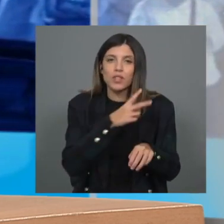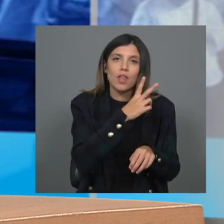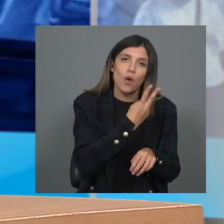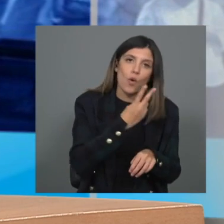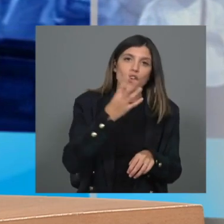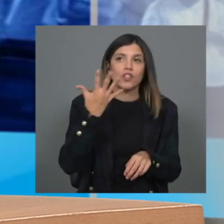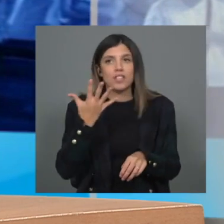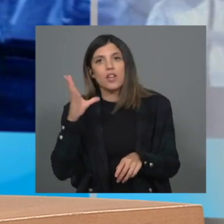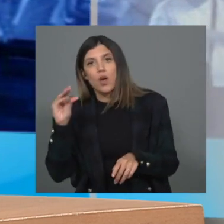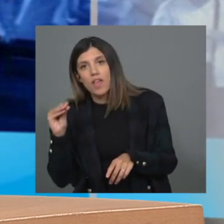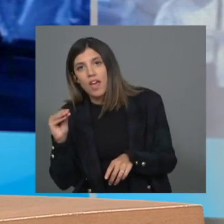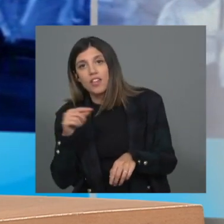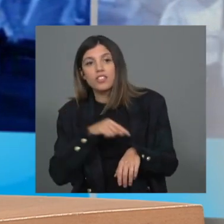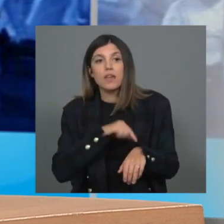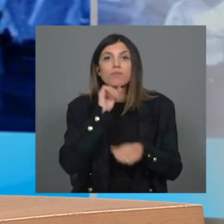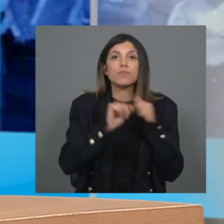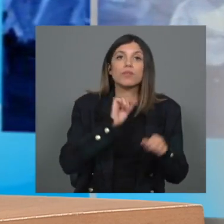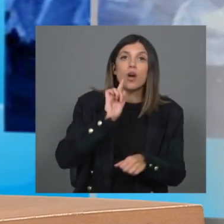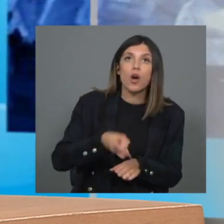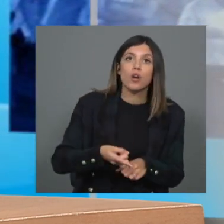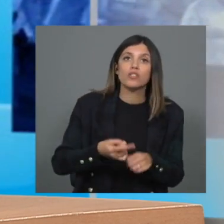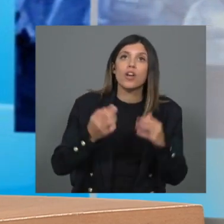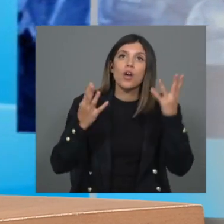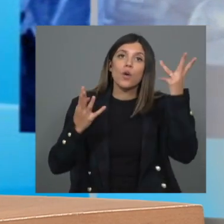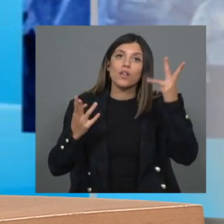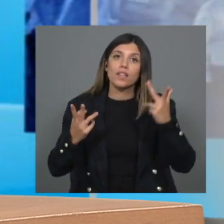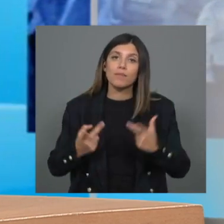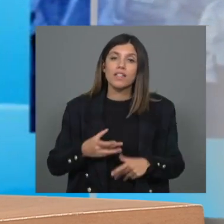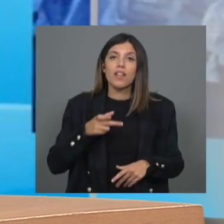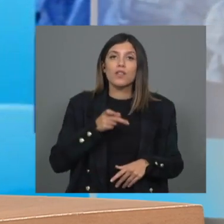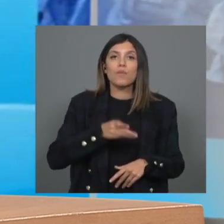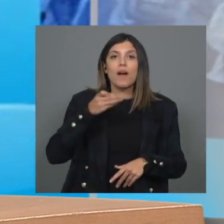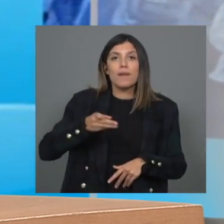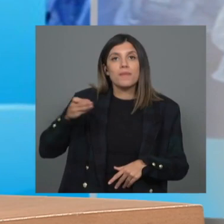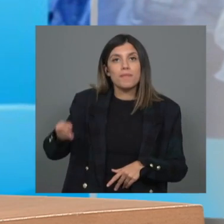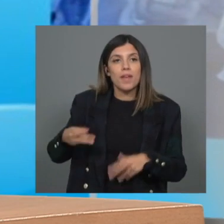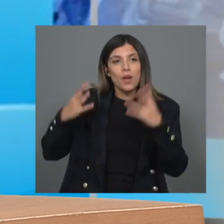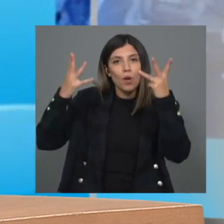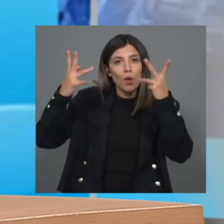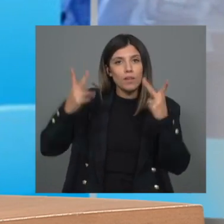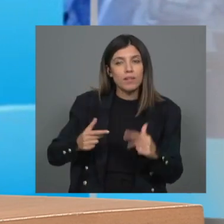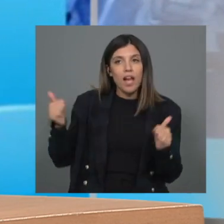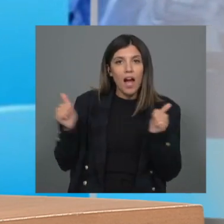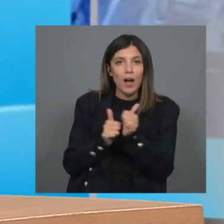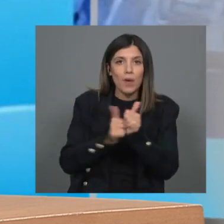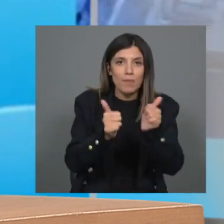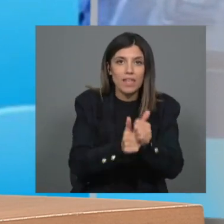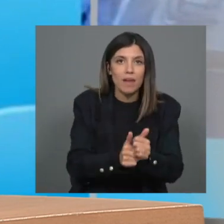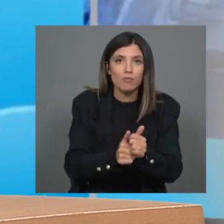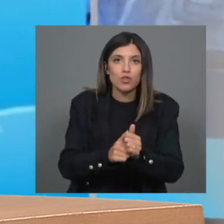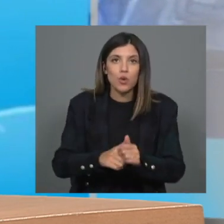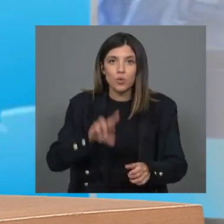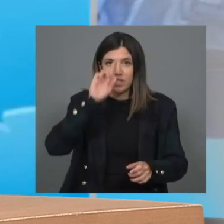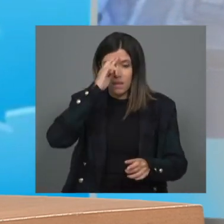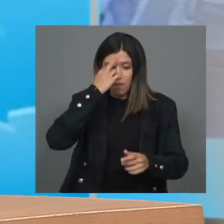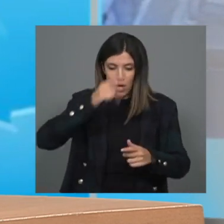que faz e o tempo em que o faz, vai sendo contabilizado numa app que temos, em que no fundo depois podemos ir acompanhando não só o nosso desempenho, mas também o desempenho de